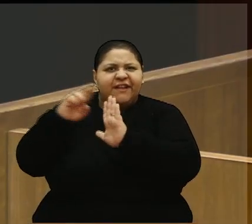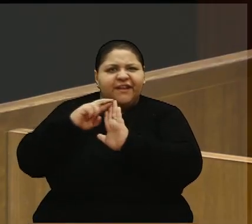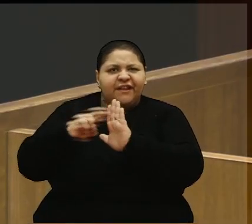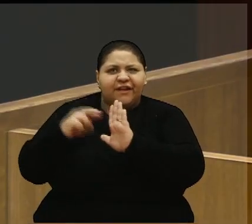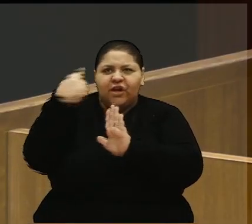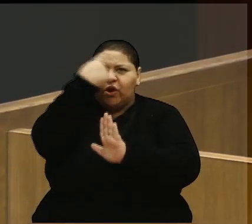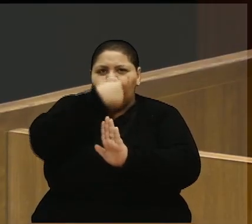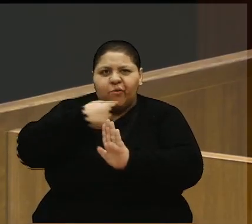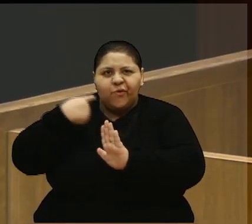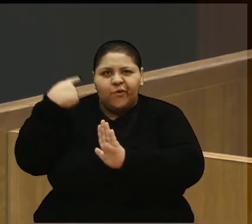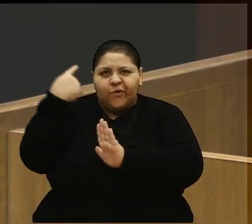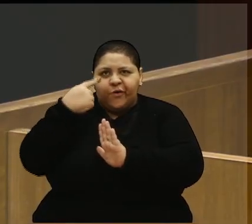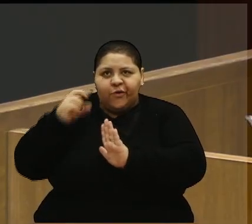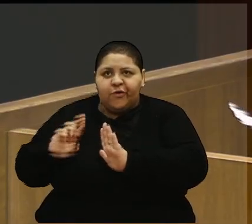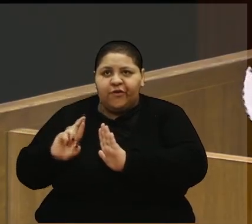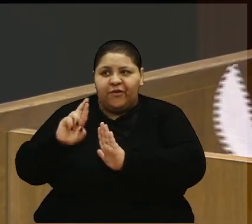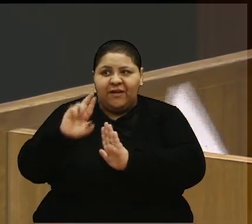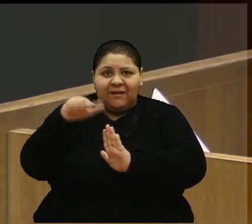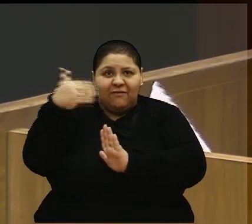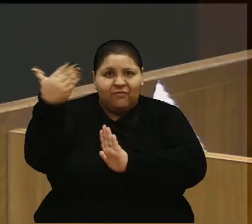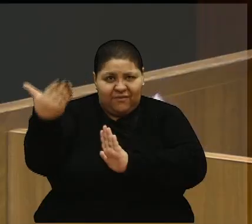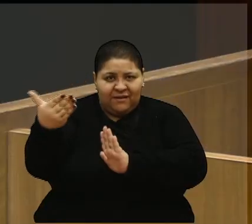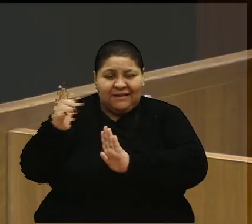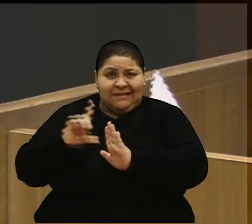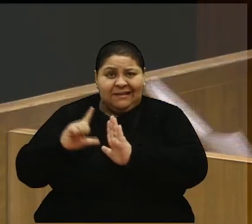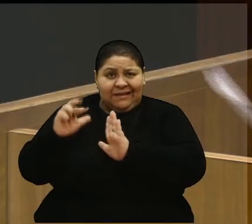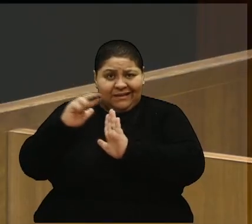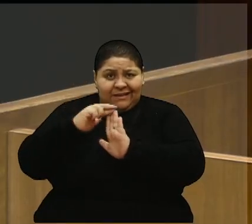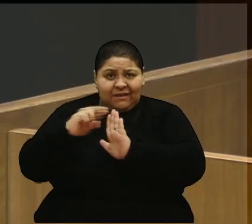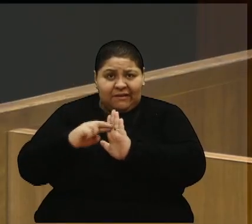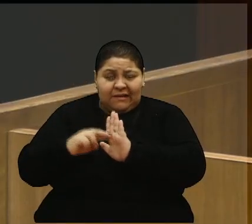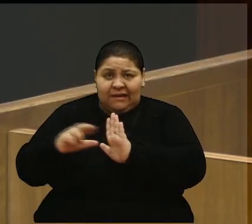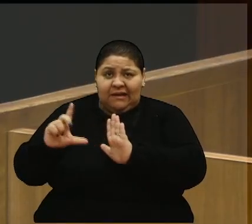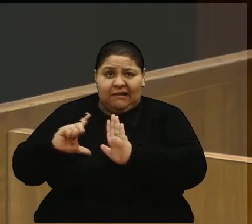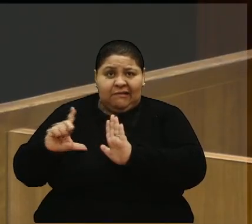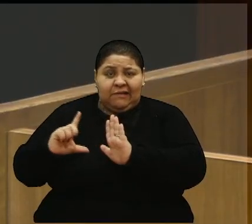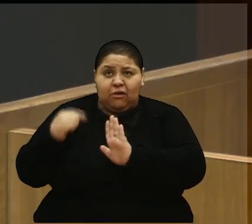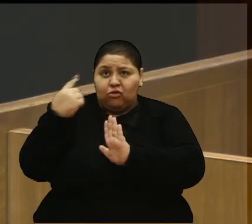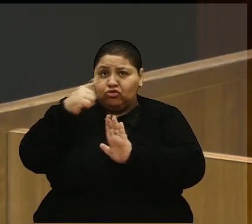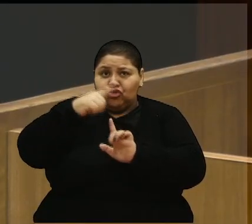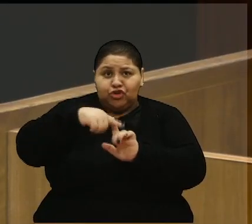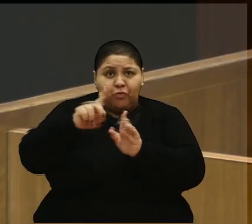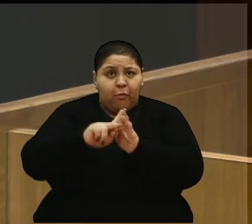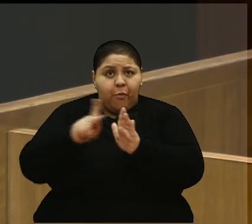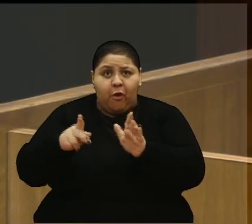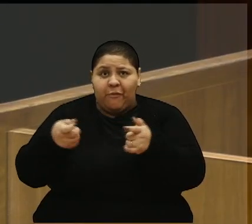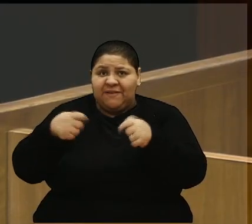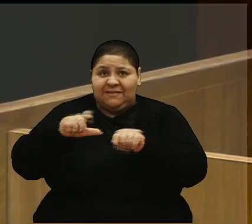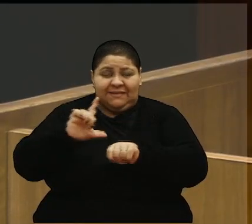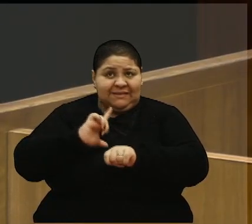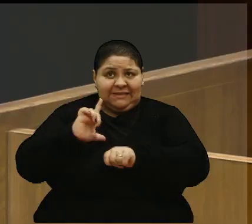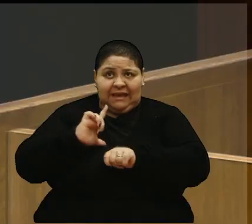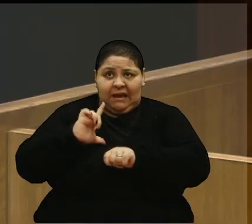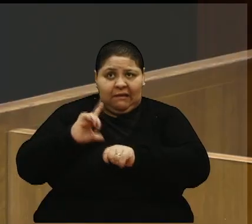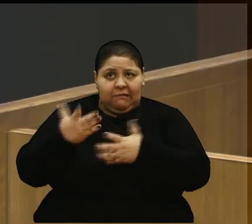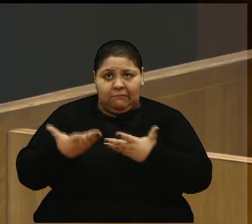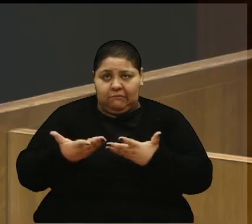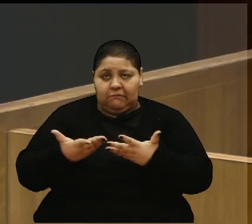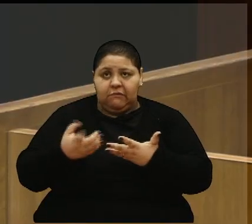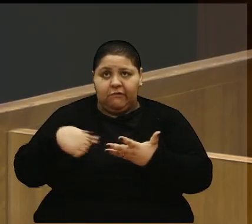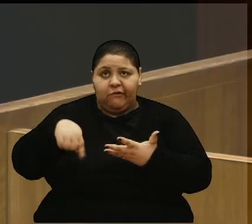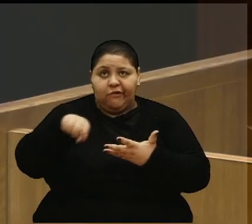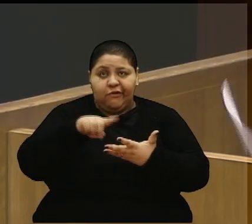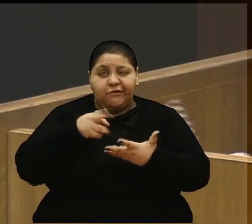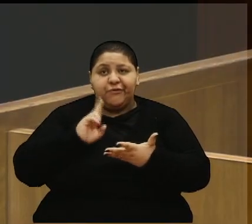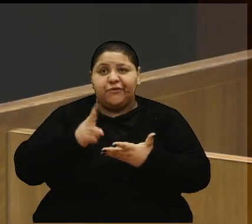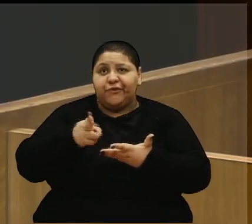imagem para quem vai nos representar lá fora? Tem alguma regra? Tem algum estereótipo que a pessoa precisa ter, né? Então, eu